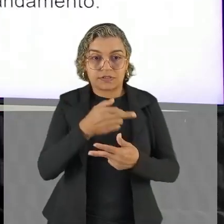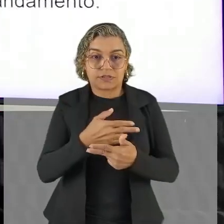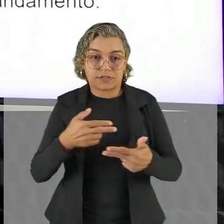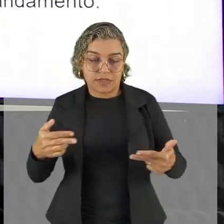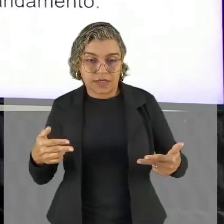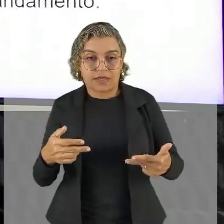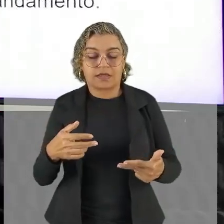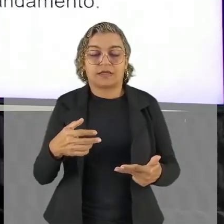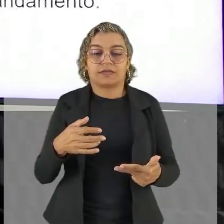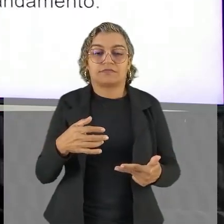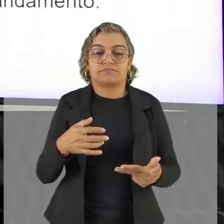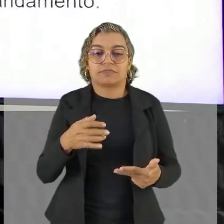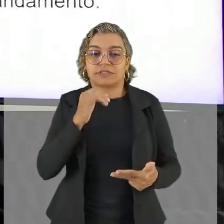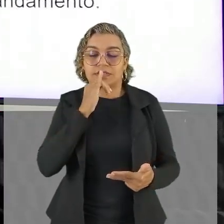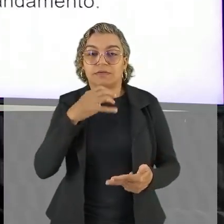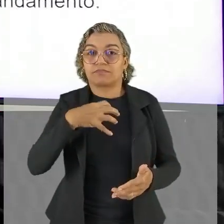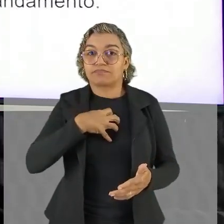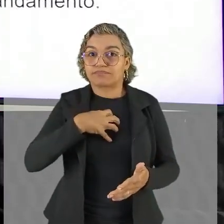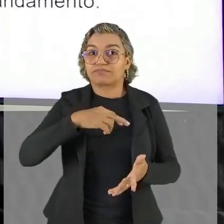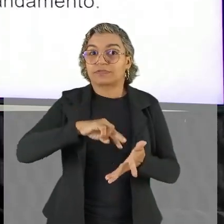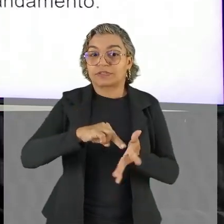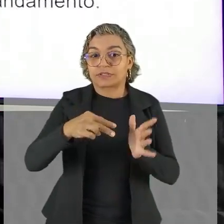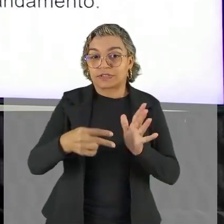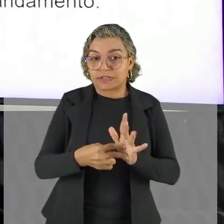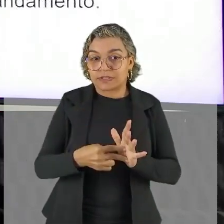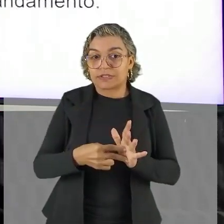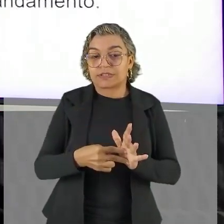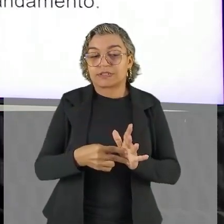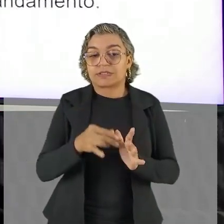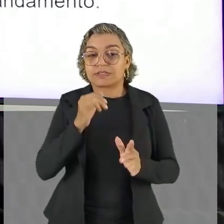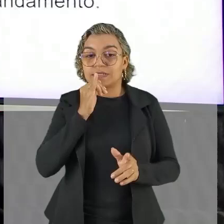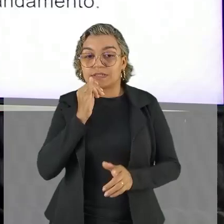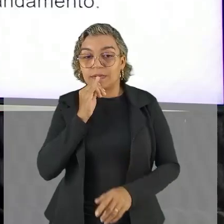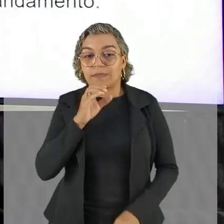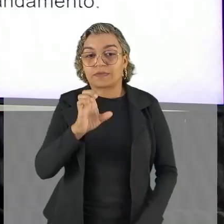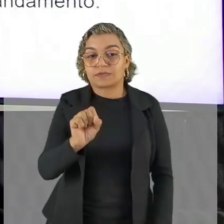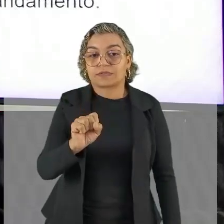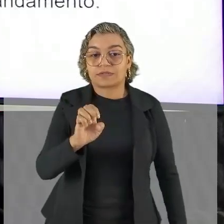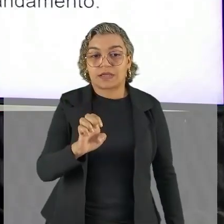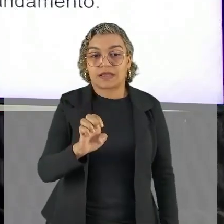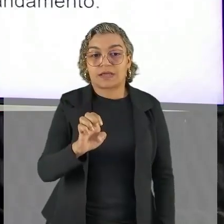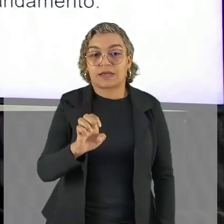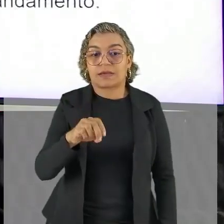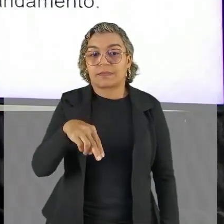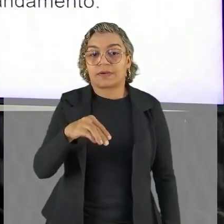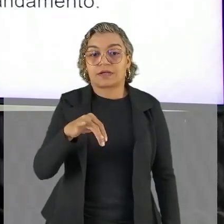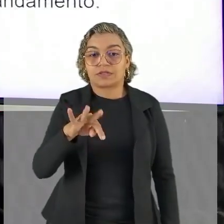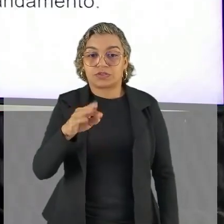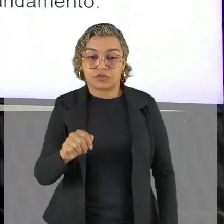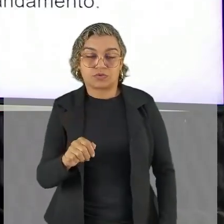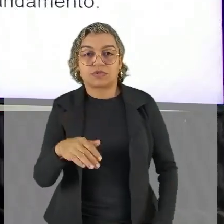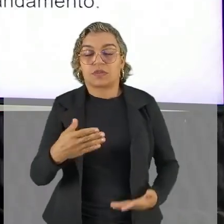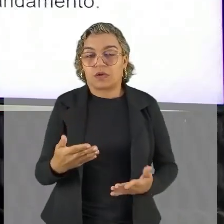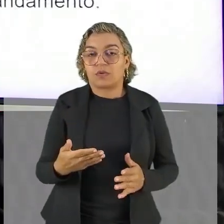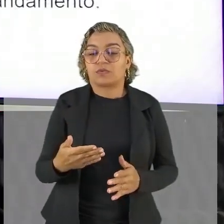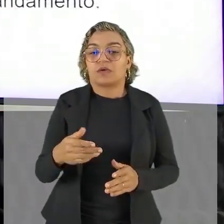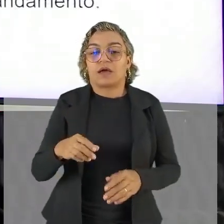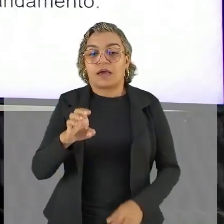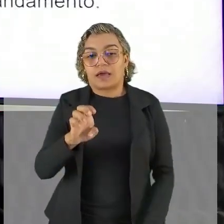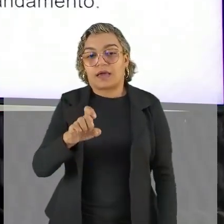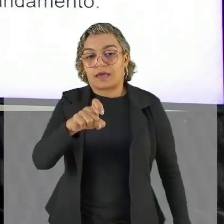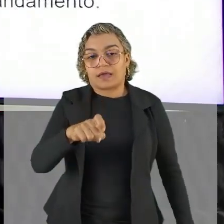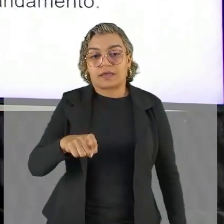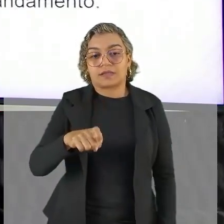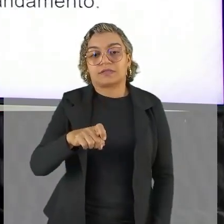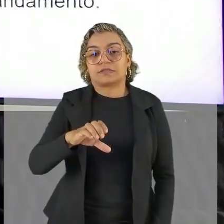campos semânticos excludentes. Semântica, significação, excludente, que exclui. Então, quando eu comparo